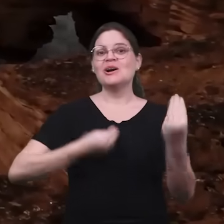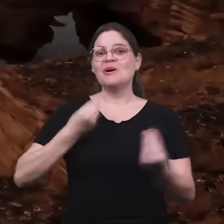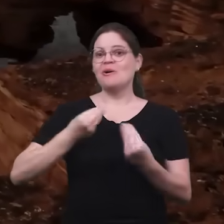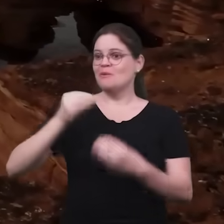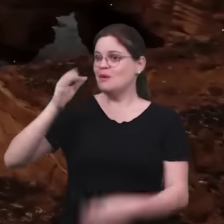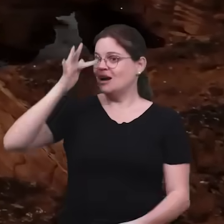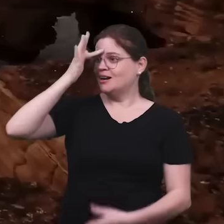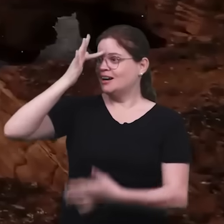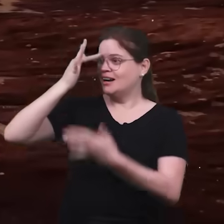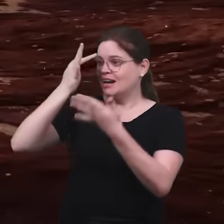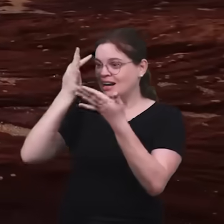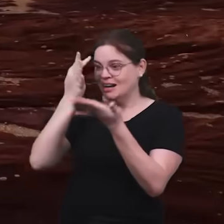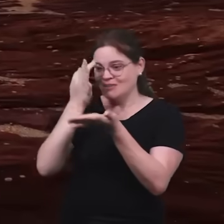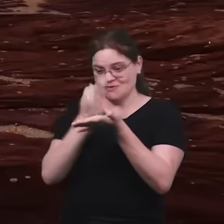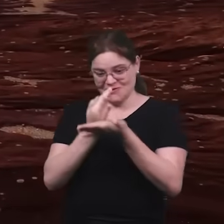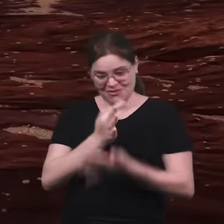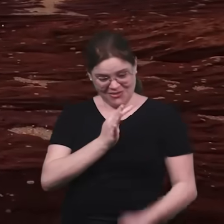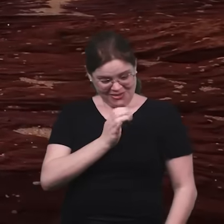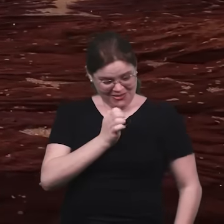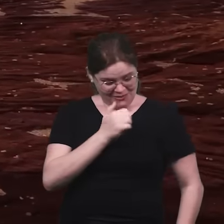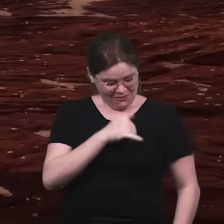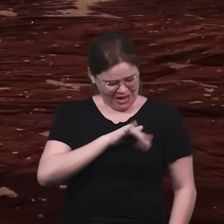Viveremos pela fé,